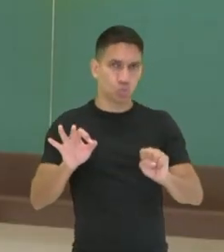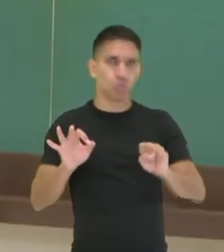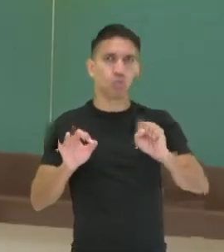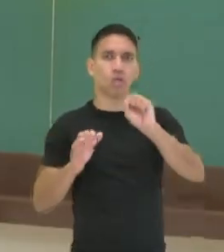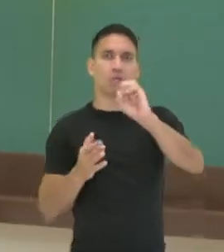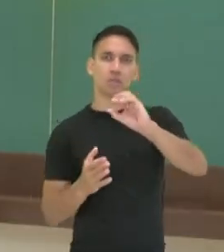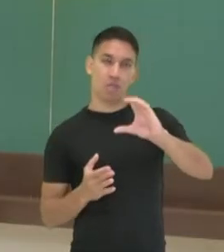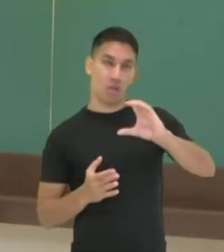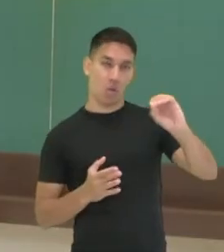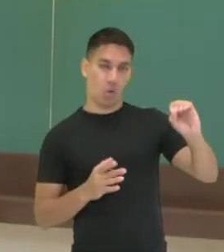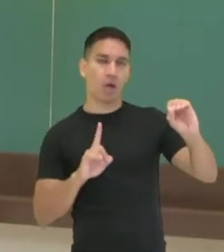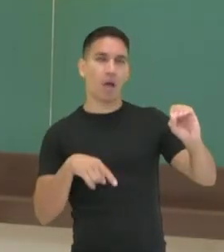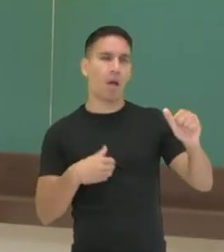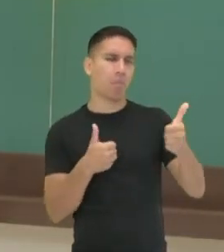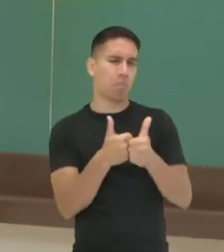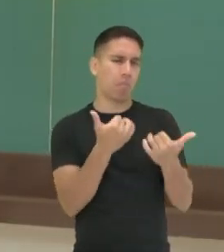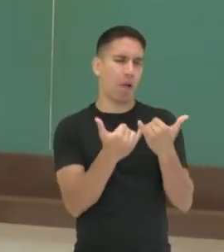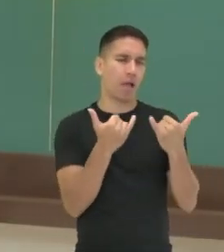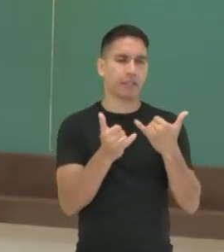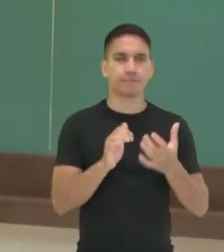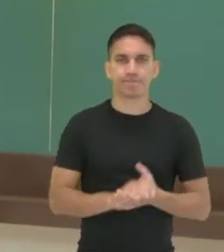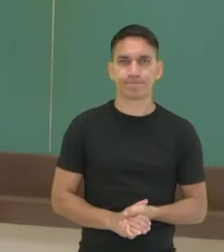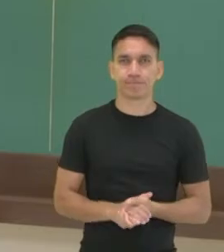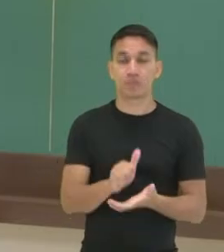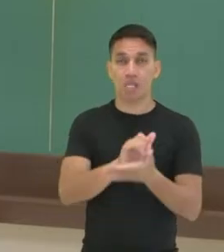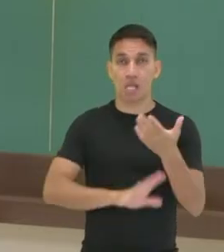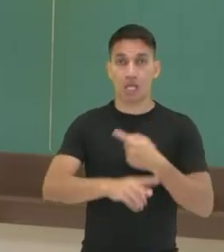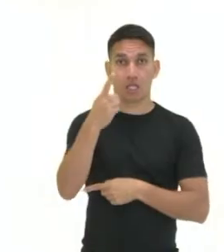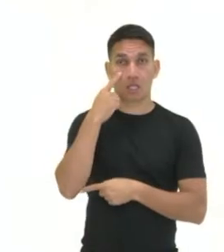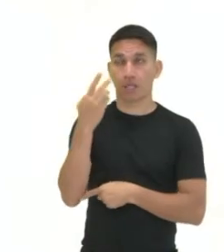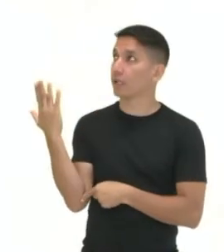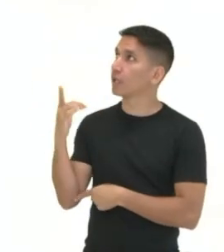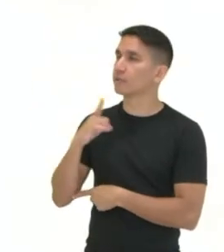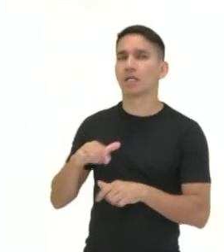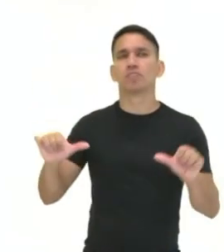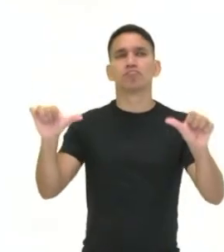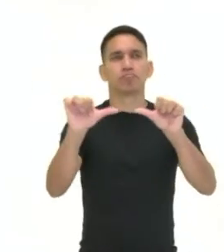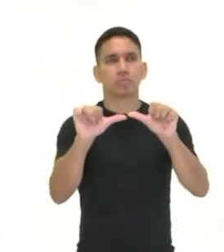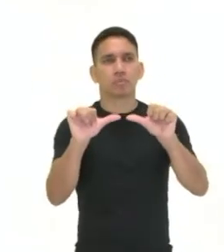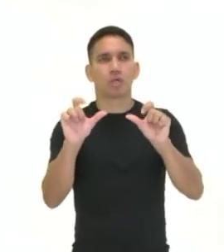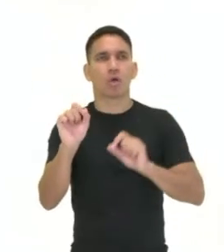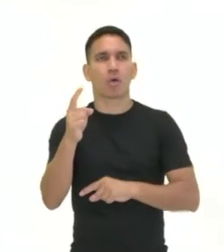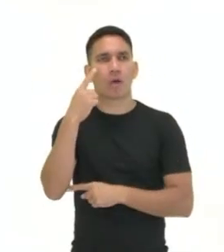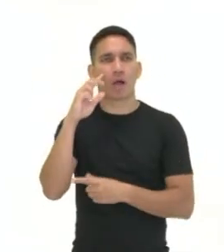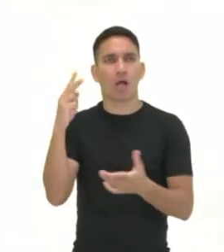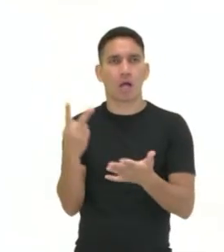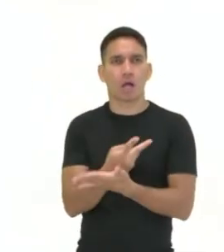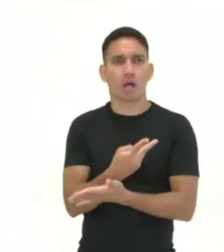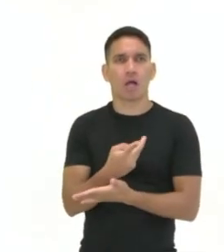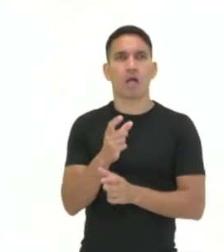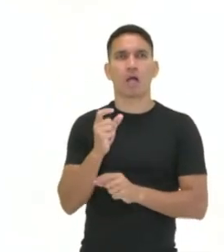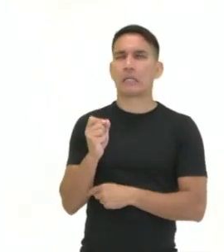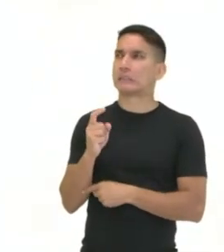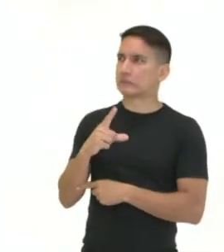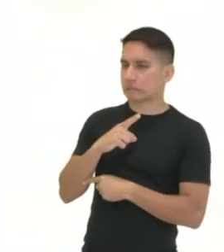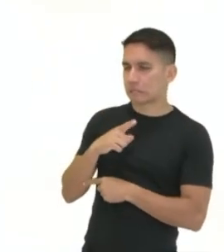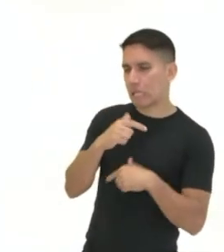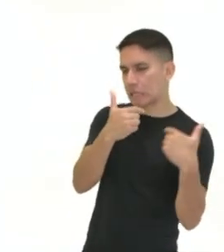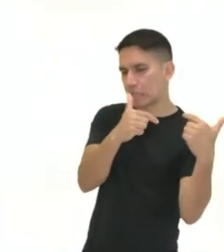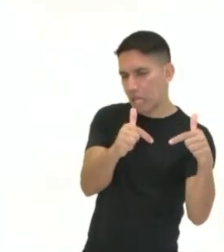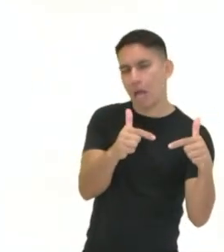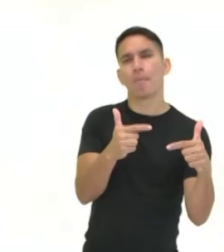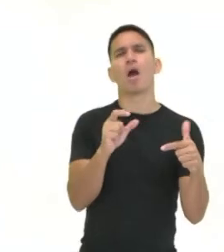próximos. Então, a segunda atividade, a assimetria nas relações de trabalho masculinas e femininas. O